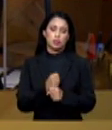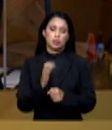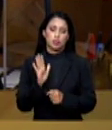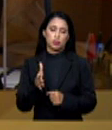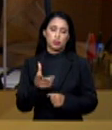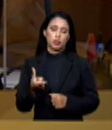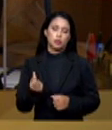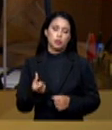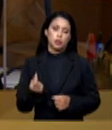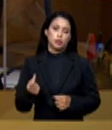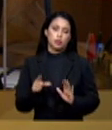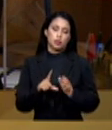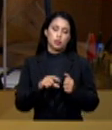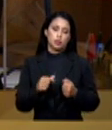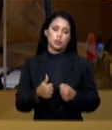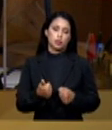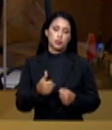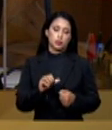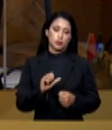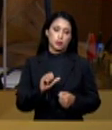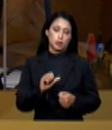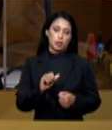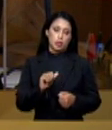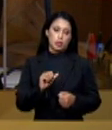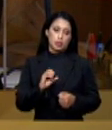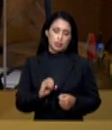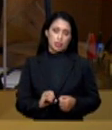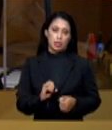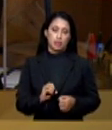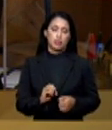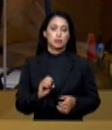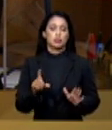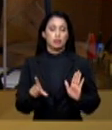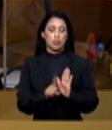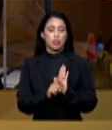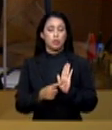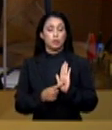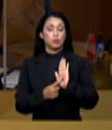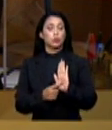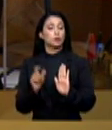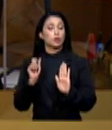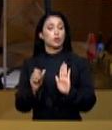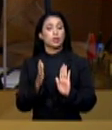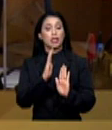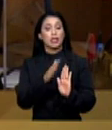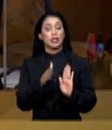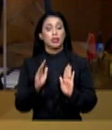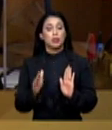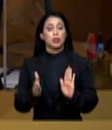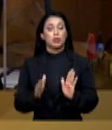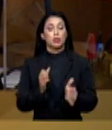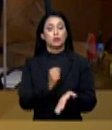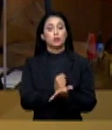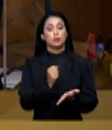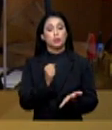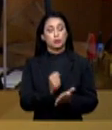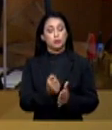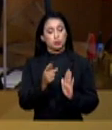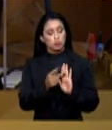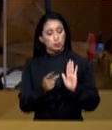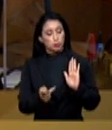ao artigo 10 da Lei 11107 visor foi abolir a celebração dos contratos de programa